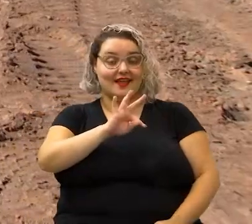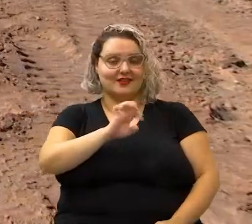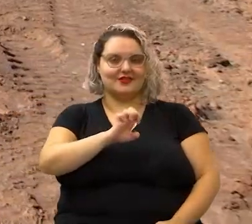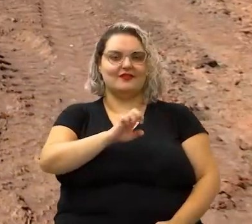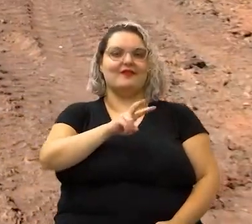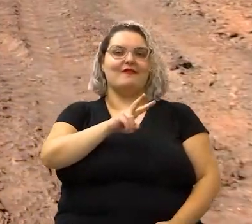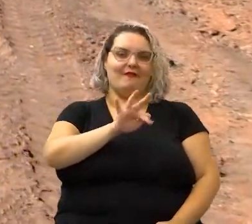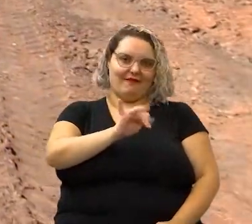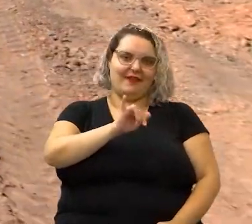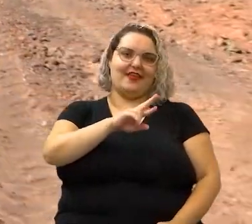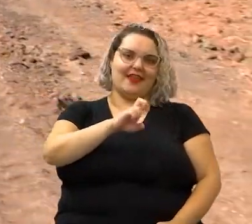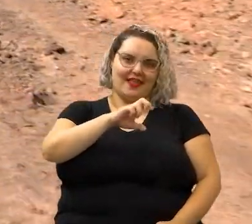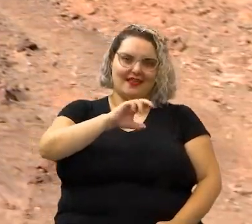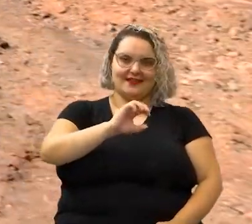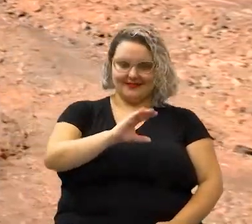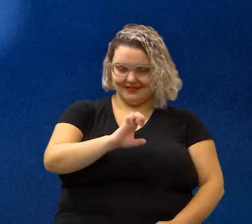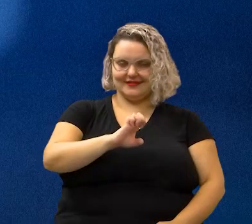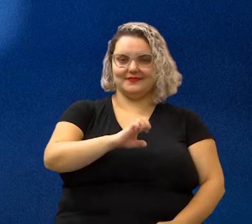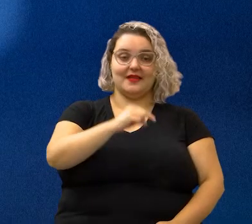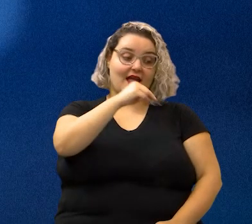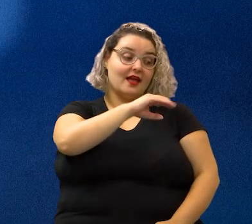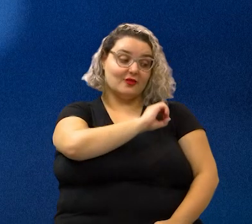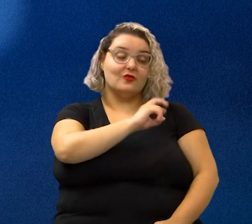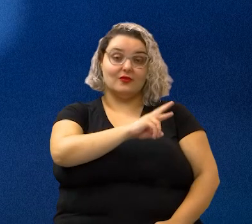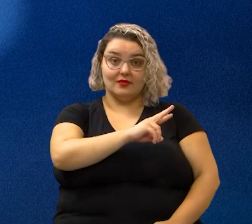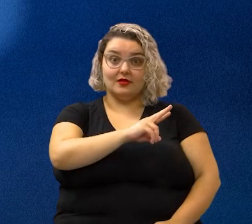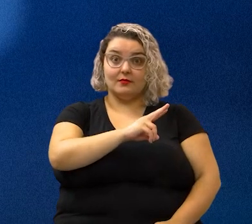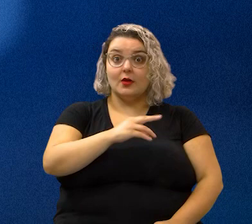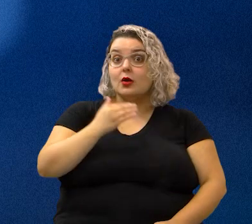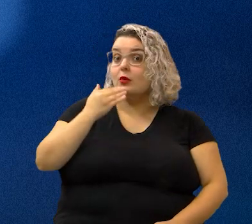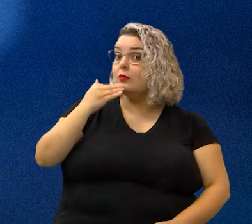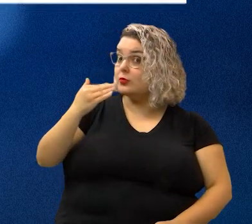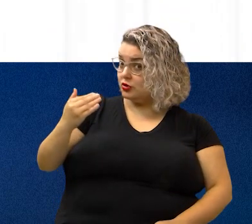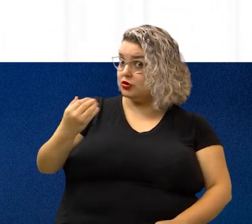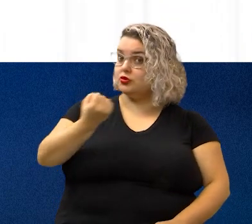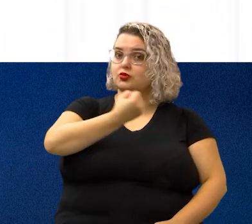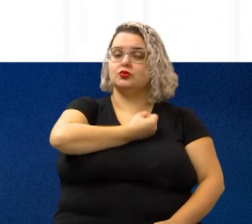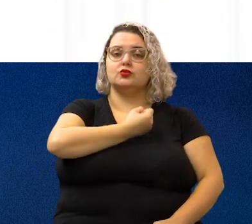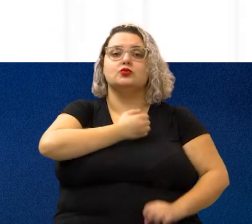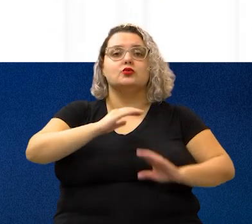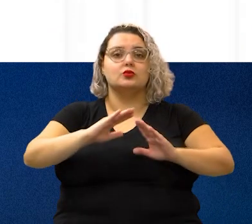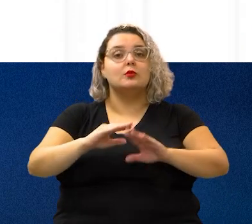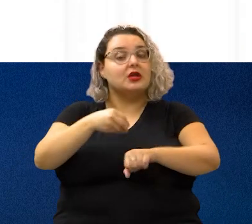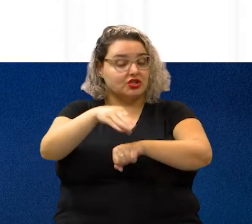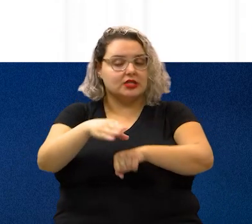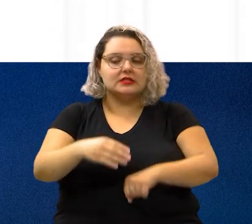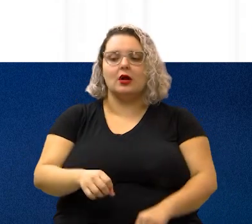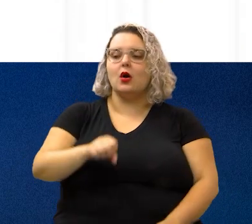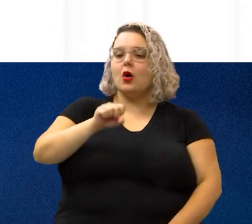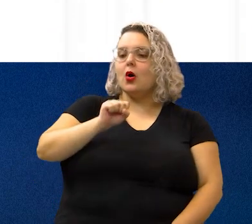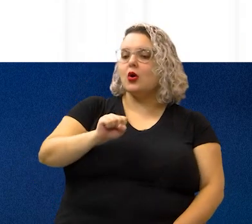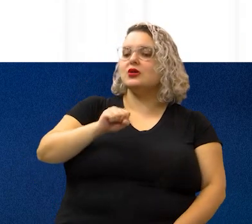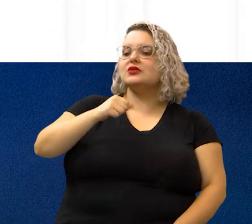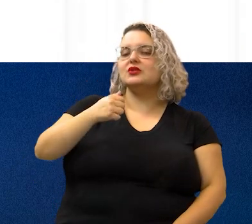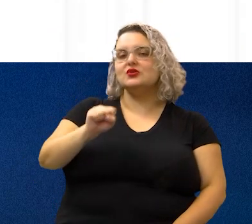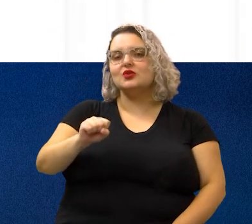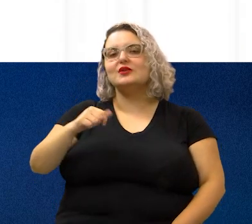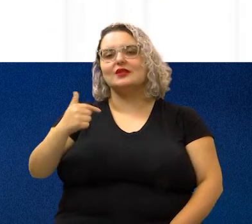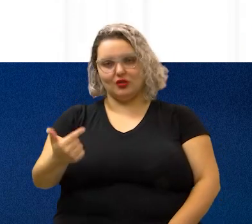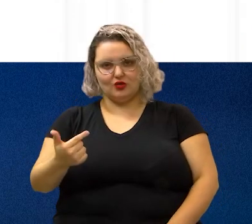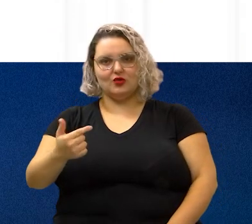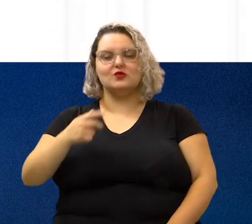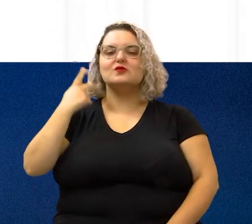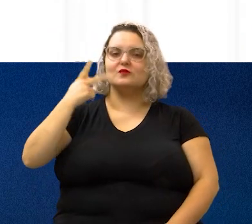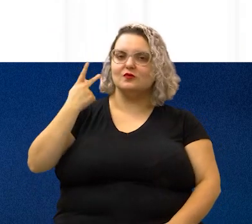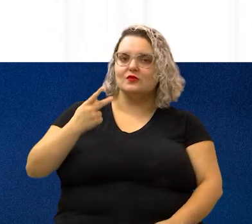que fica no distrito do Ouro Verde demanda essa que surgiu da indicação número 882 do parlamentar que